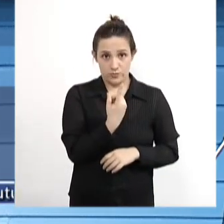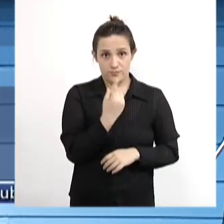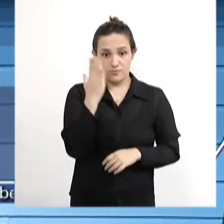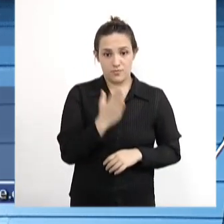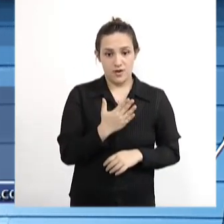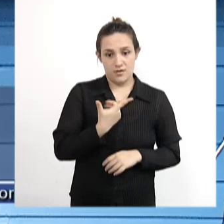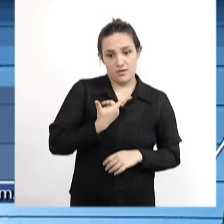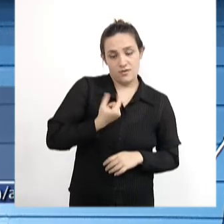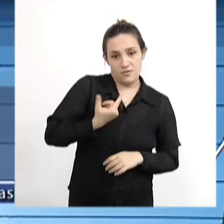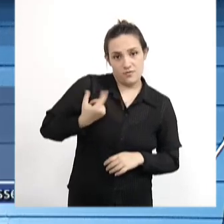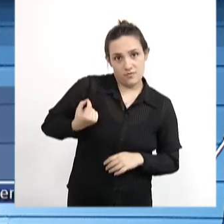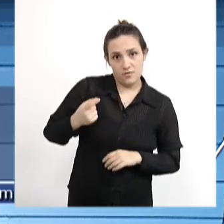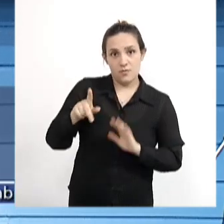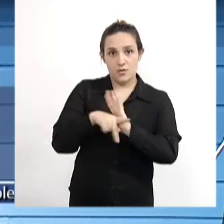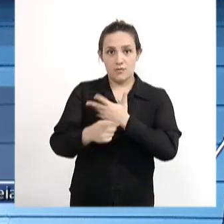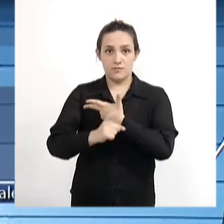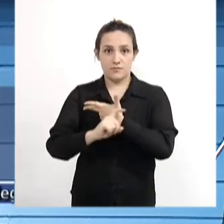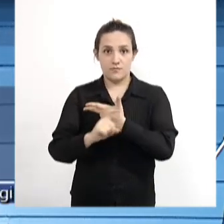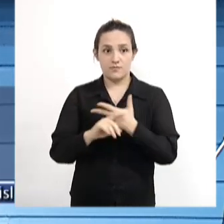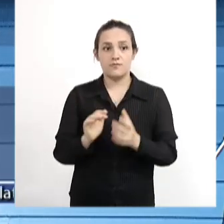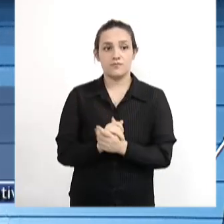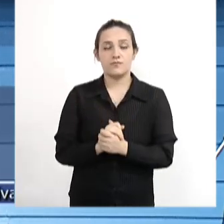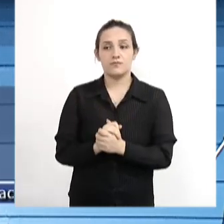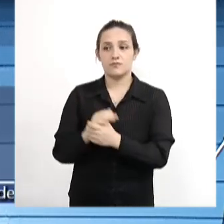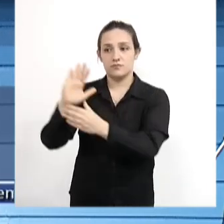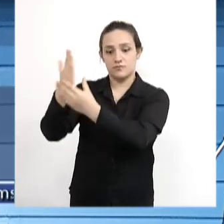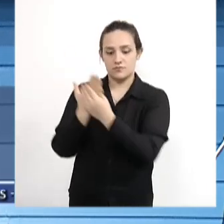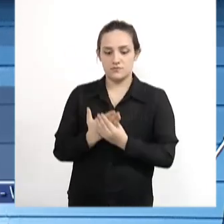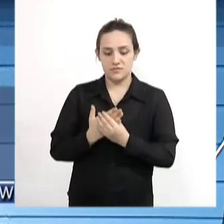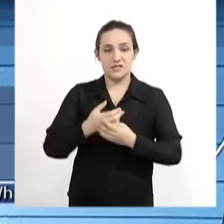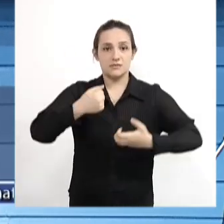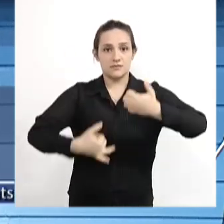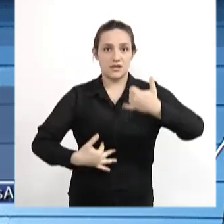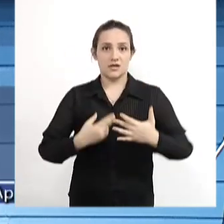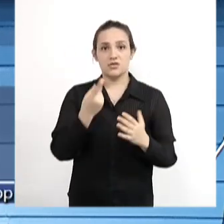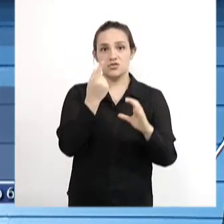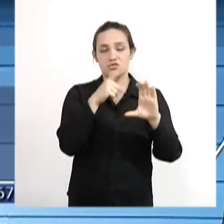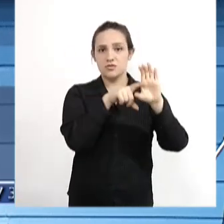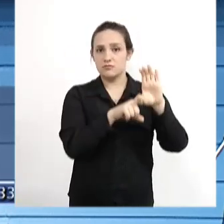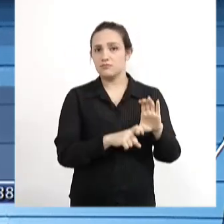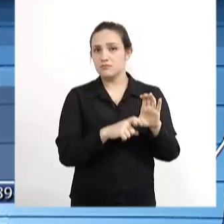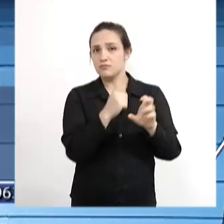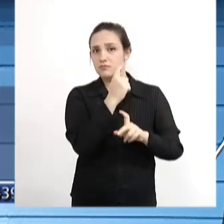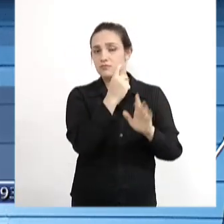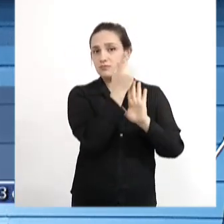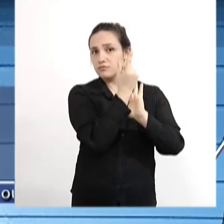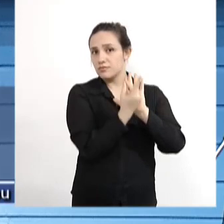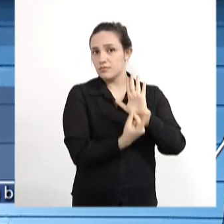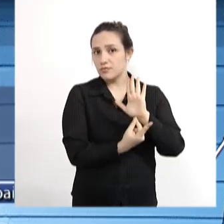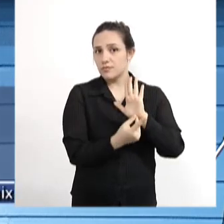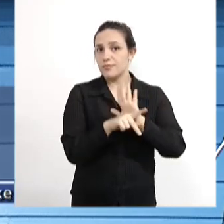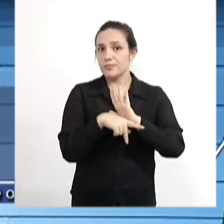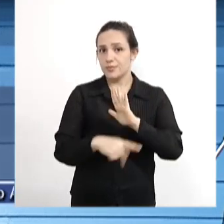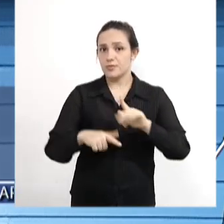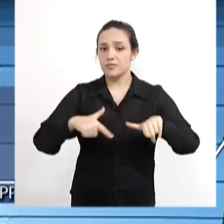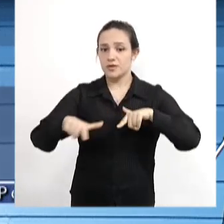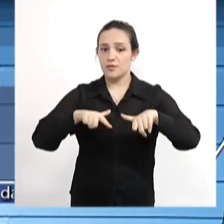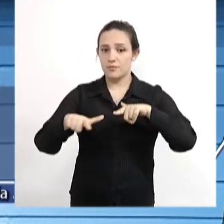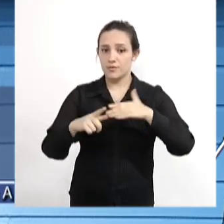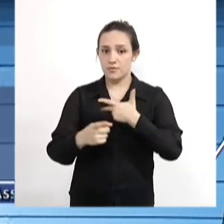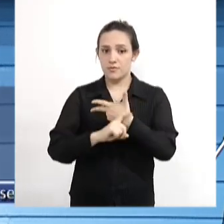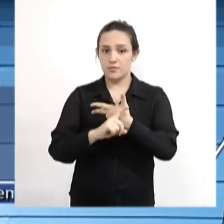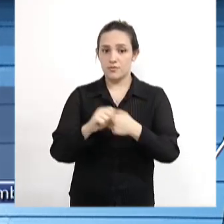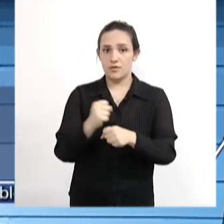1/20. Poder Executivo, encaminhando prestação de contas das principais ações executadas pelo Poder Executivo no